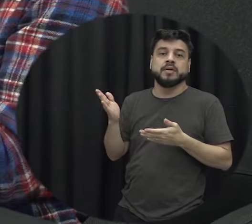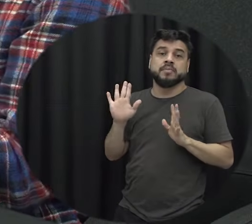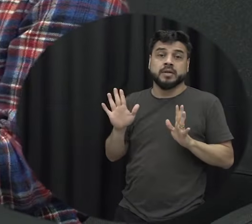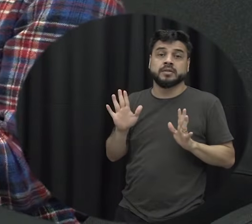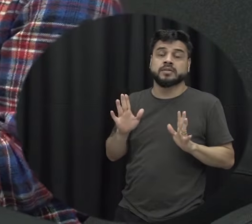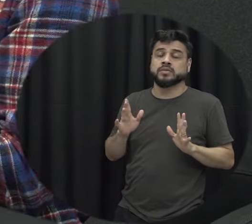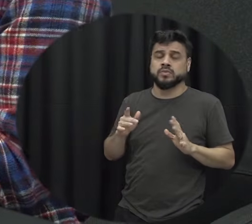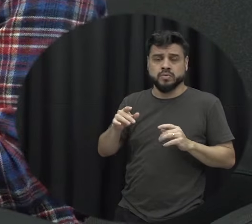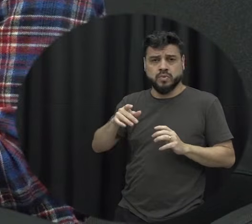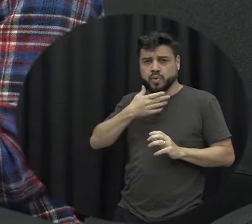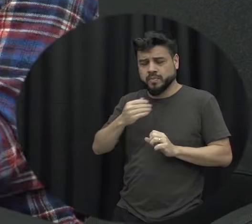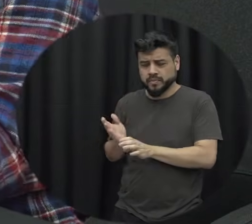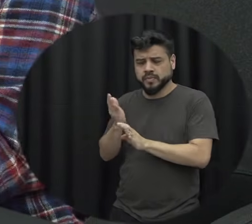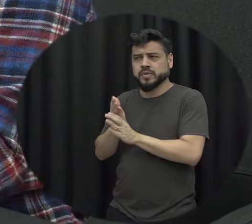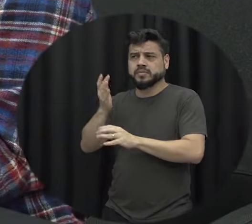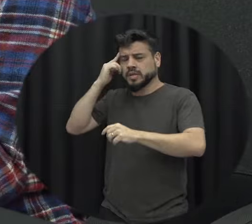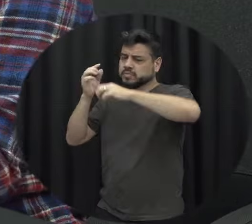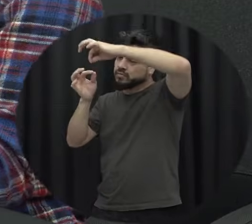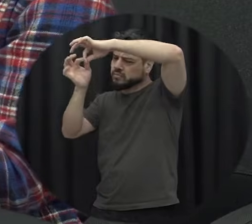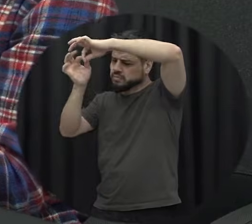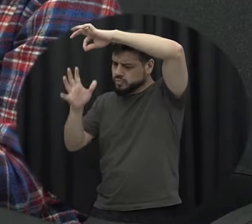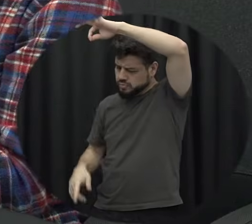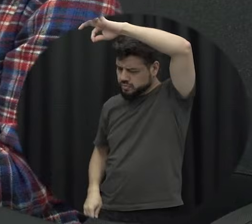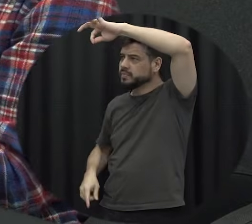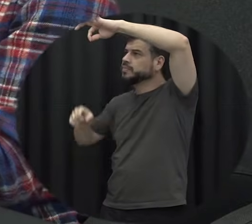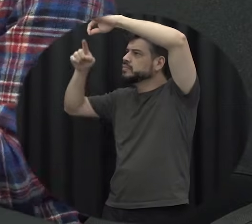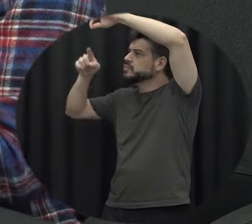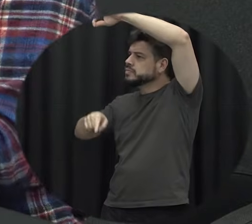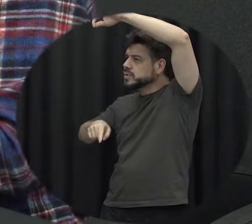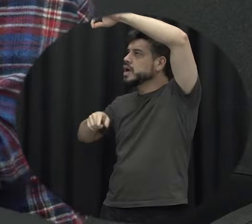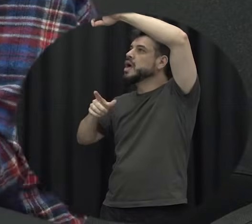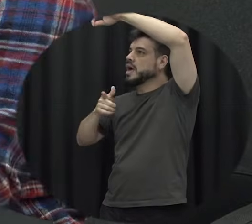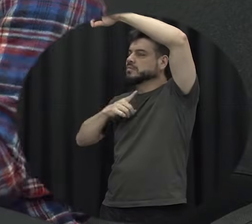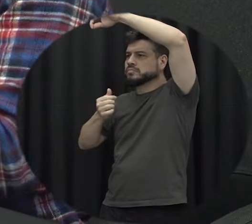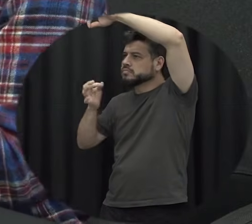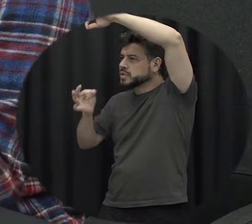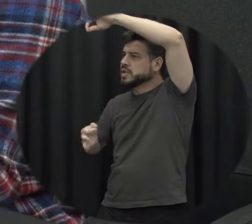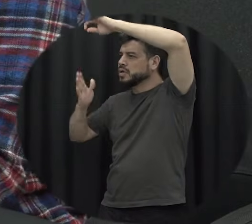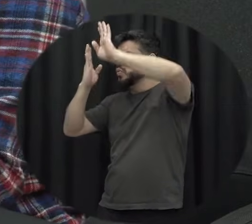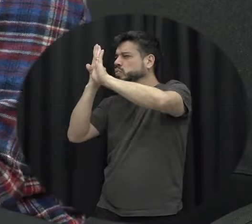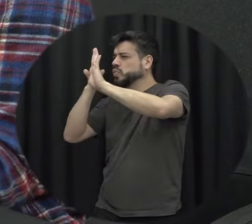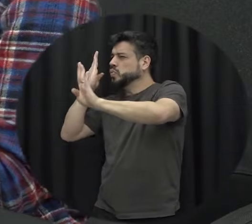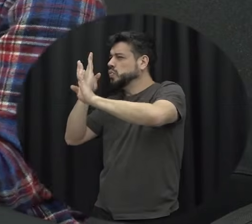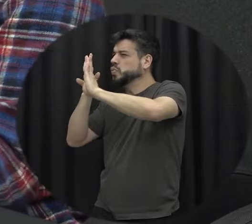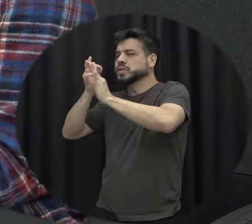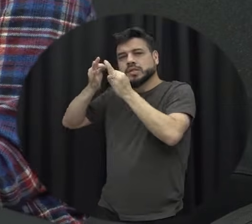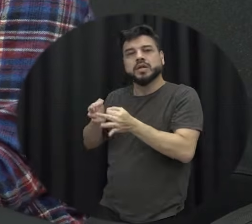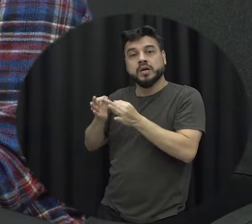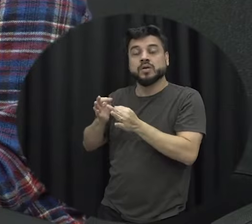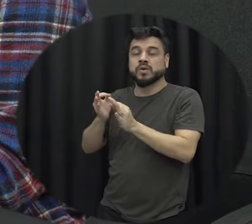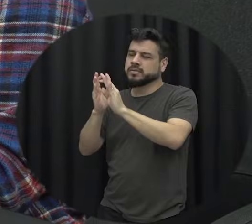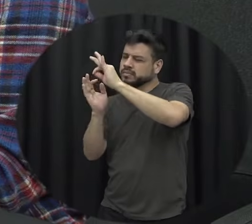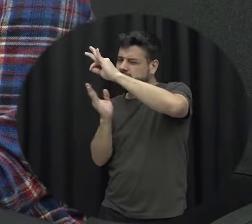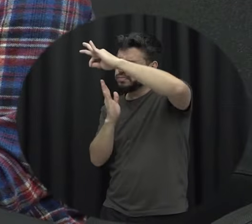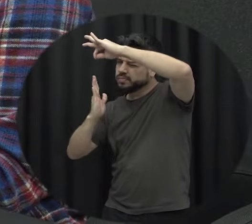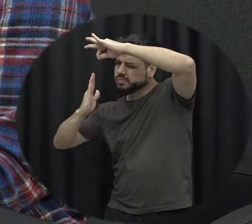prumo estiver numa determinada posição, a parede está reta, se o prumo não estiver bem localizada, a parede deve estar pendendo para algum